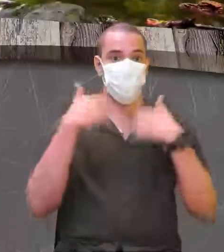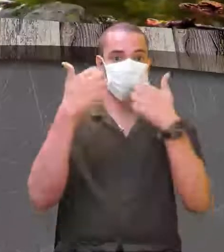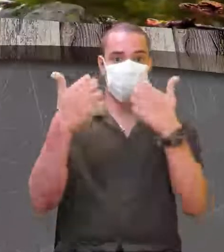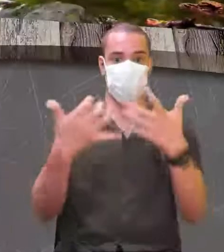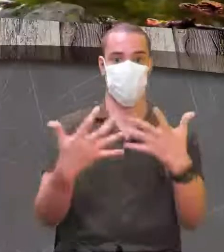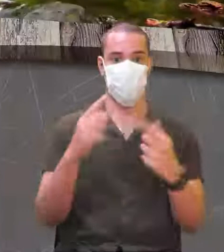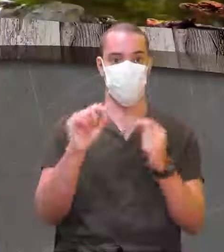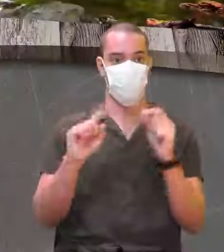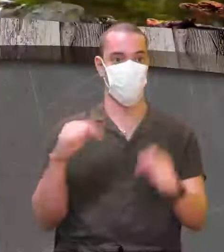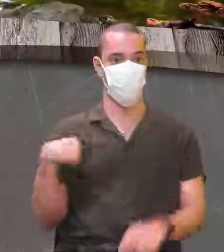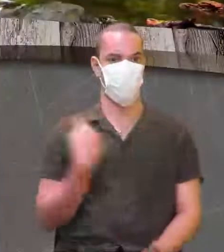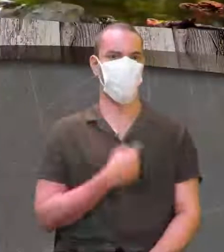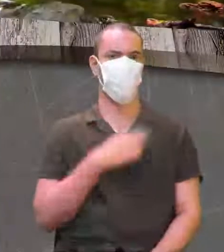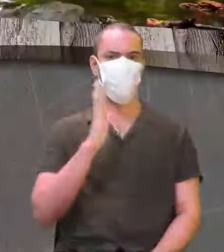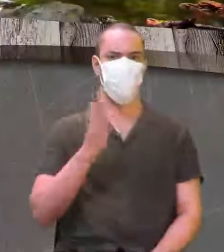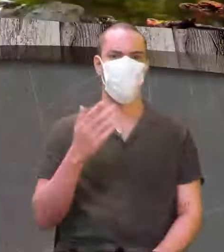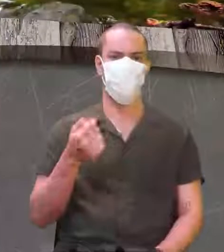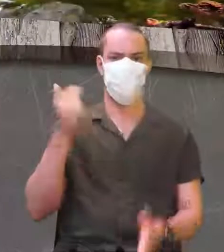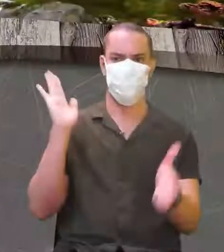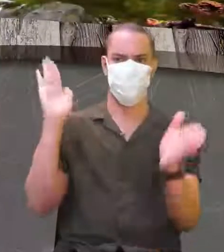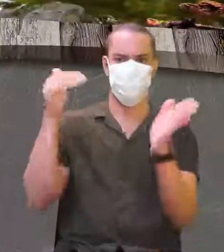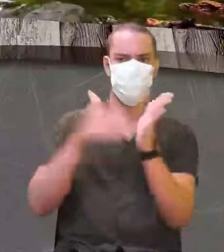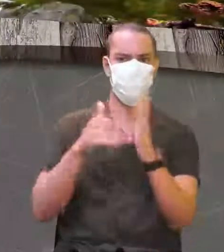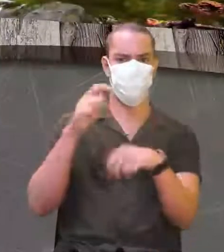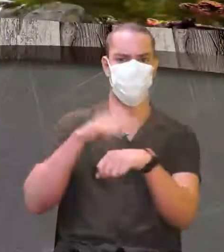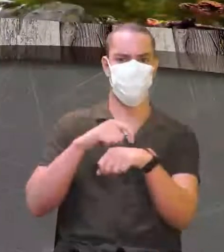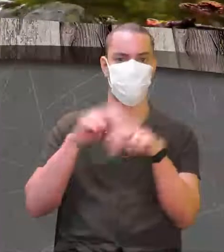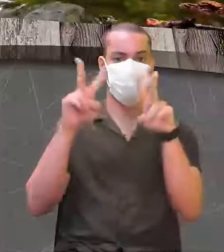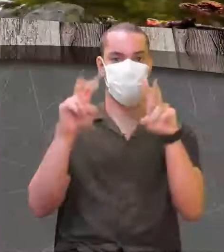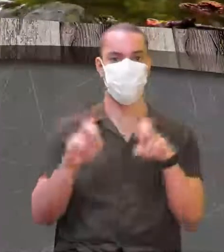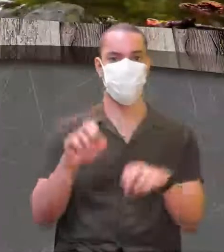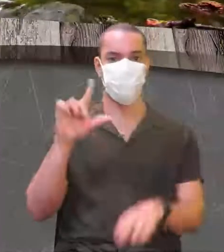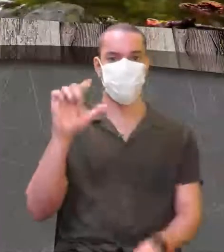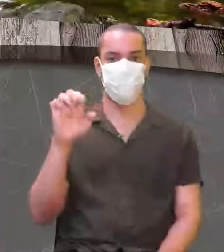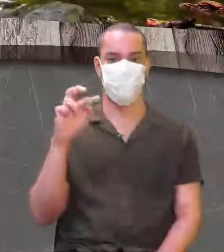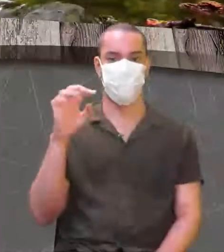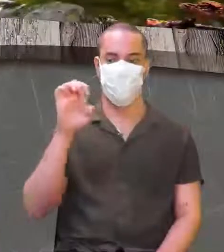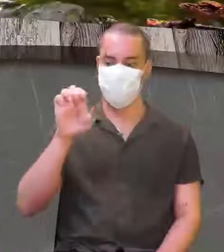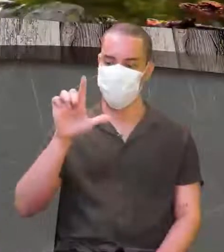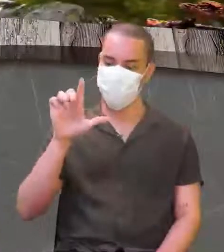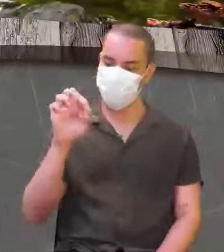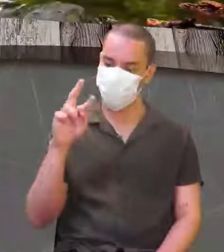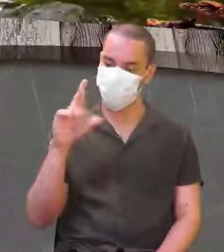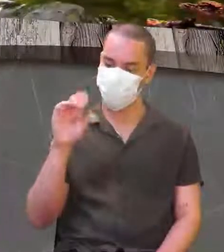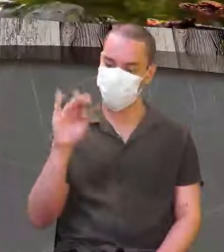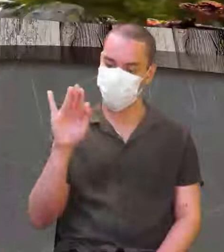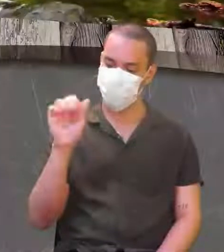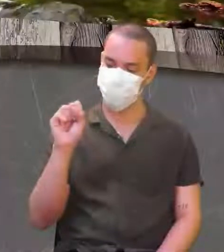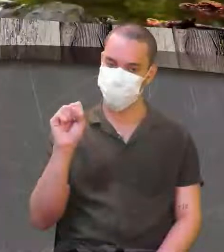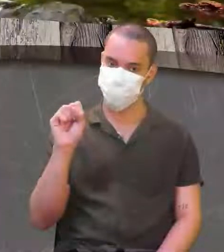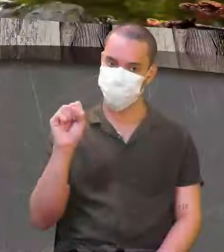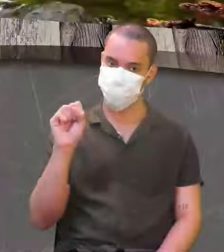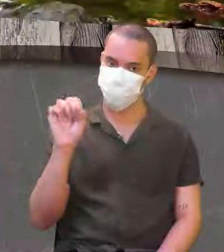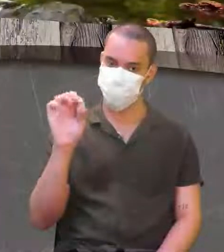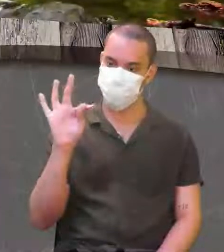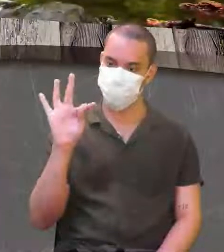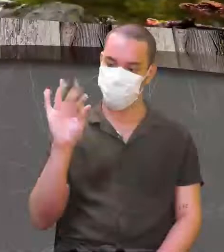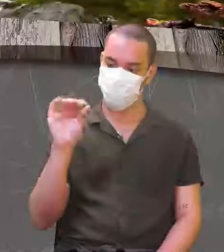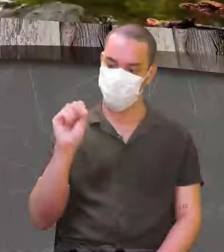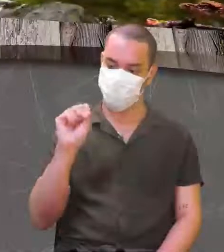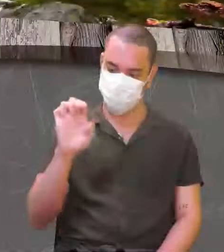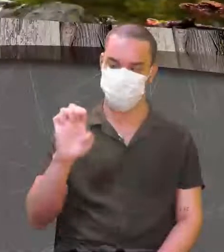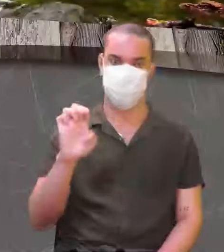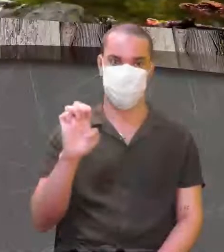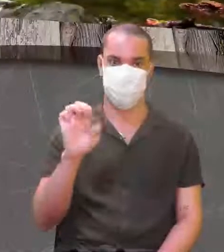professora, que a gente falou já meio que no final do tempo, durante a aula, sobre a eritroblastose fetal. Não é eritroplasmose, tá, pessoal?